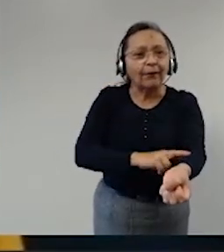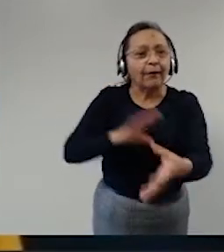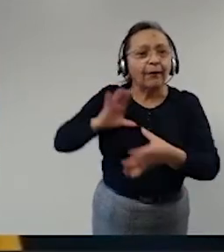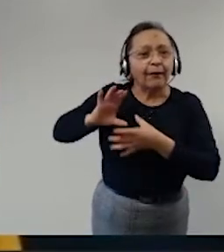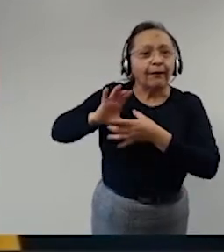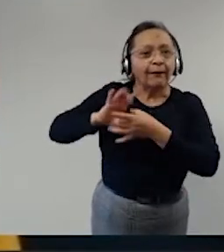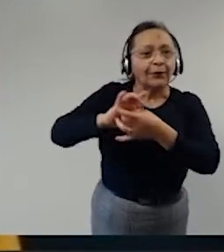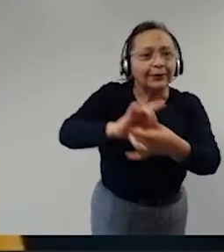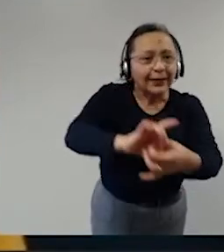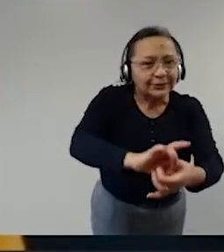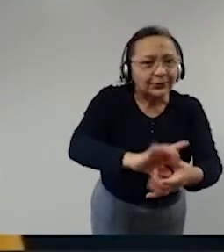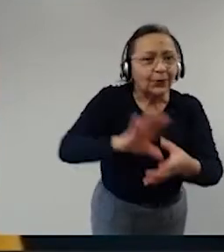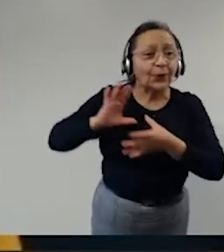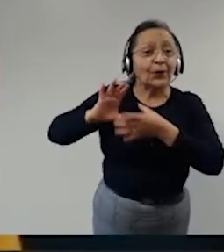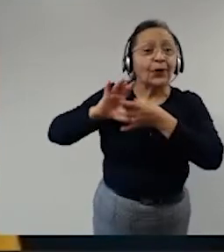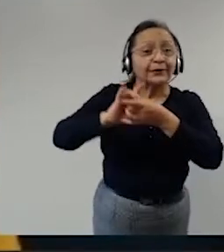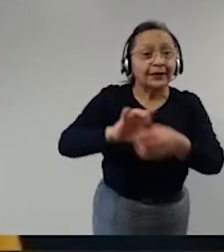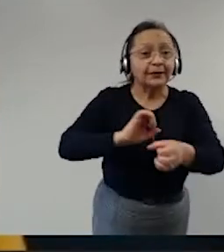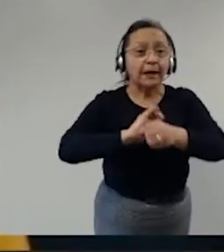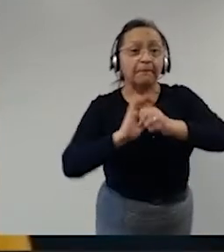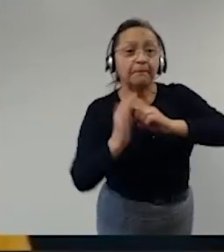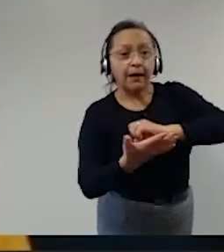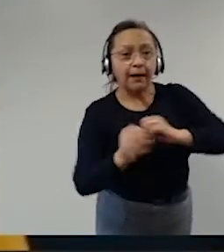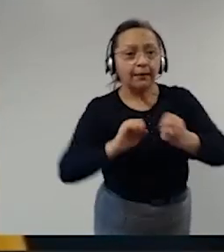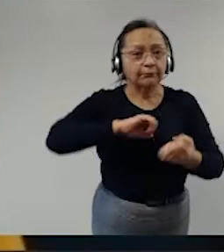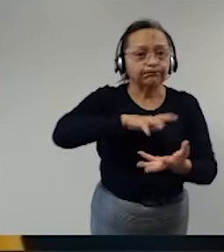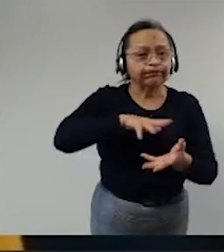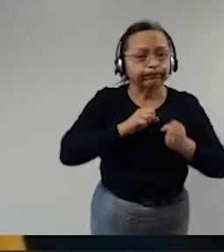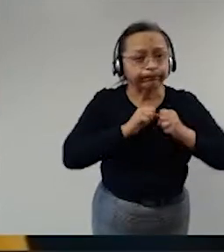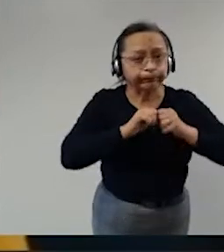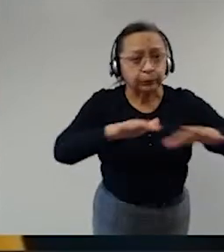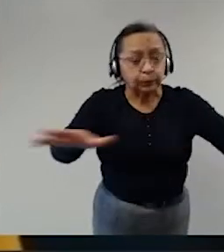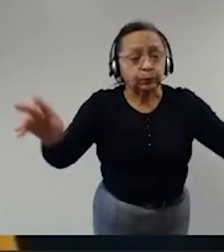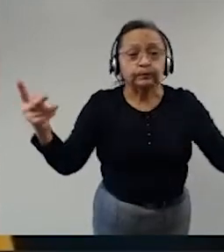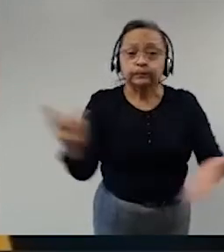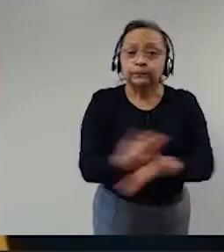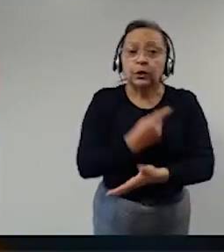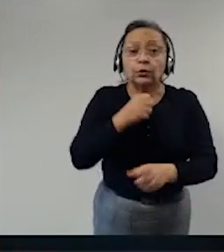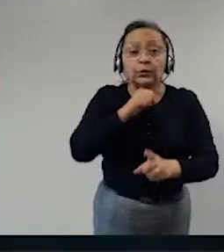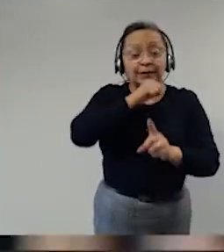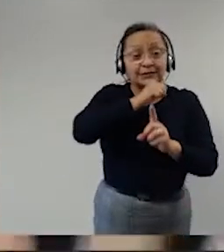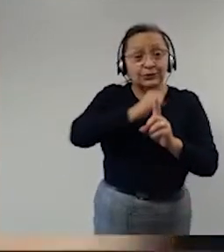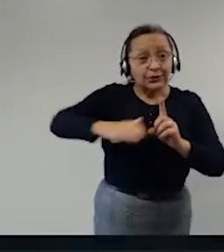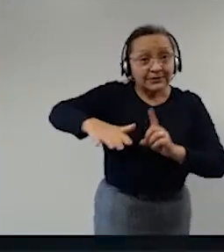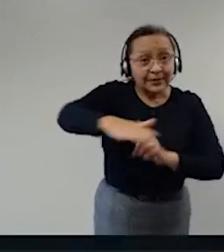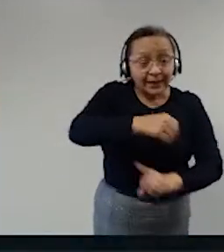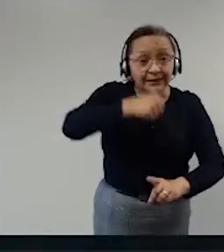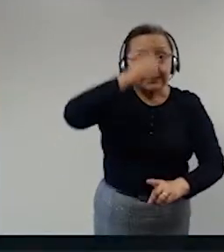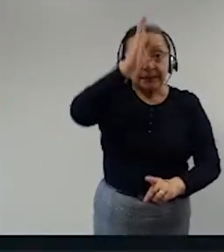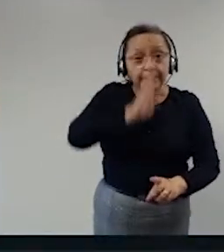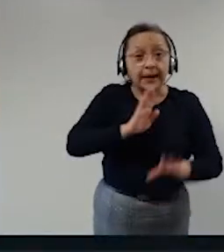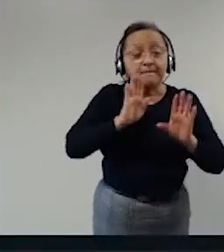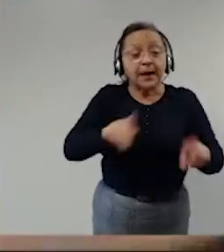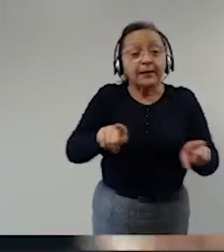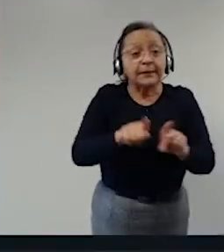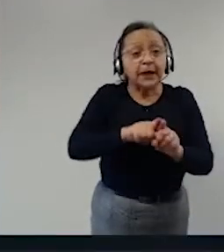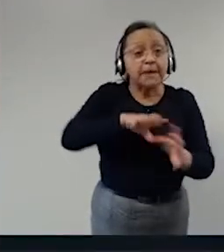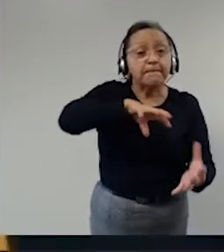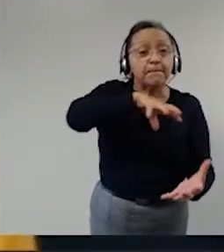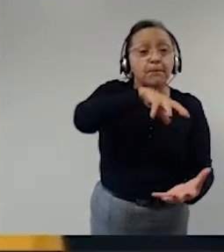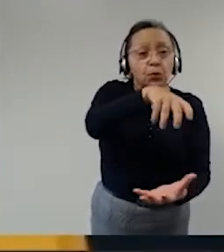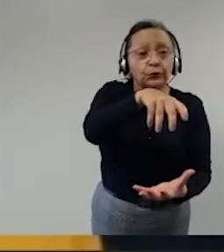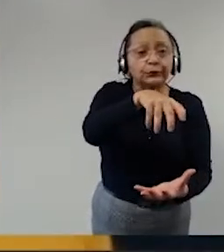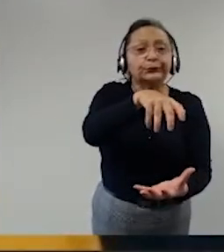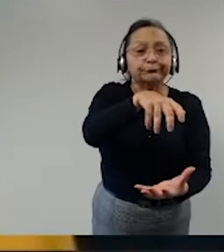pandemia emergiu na sociedade brasileira, não só no Brasil, no mundo, ligado, né, conectado com outros fatos